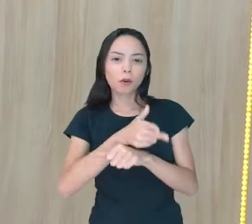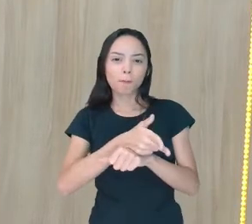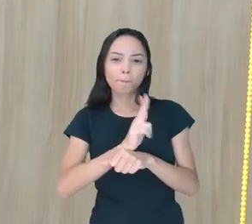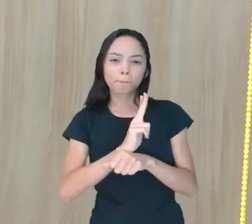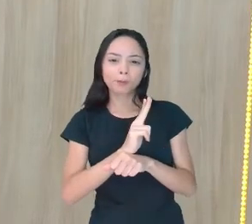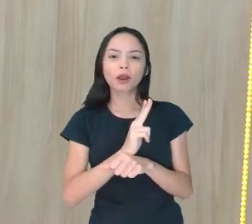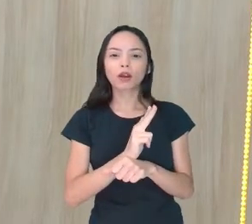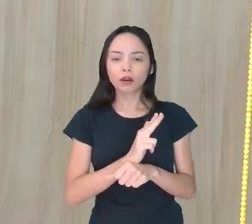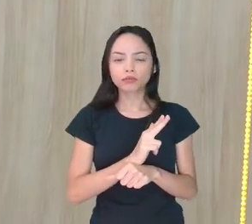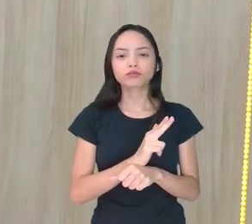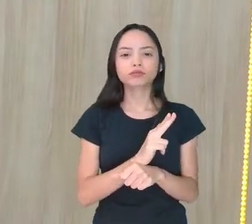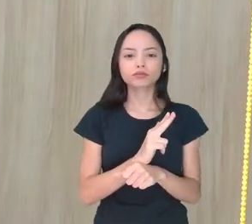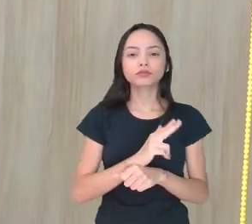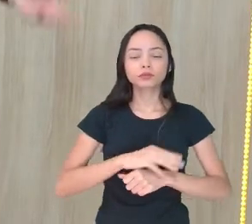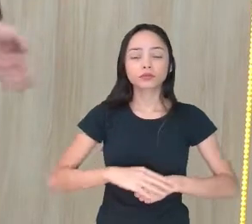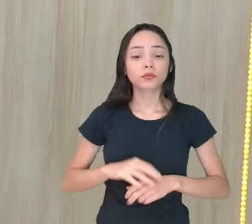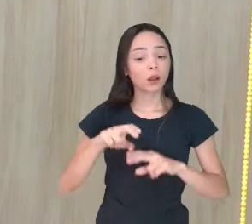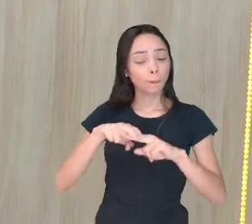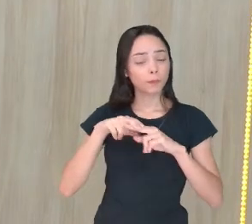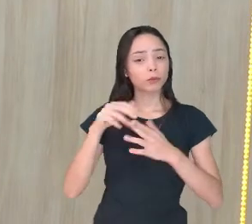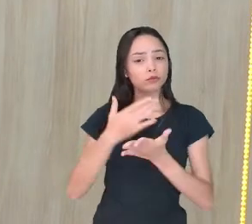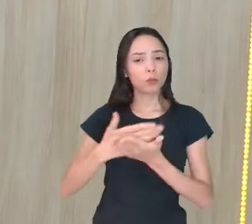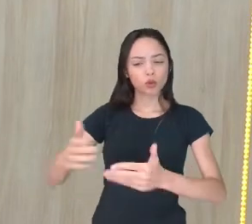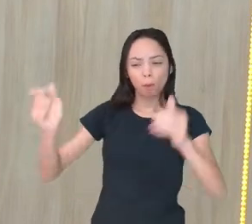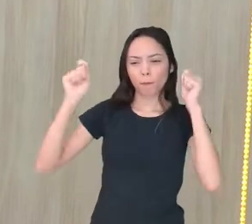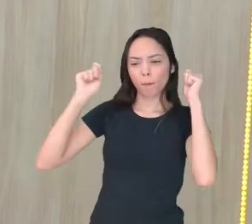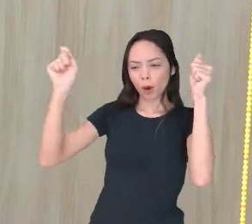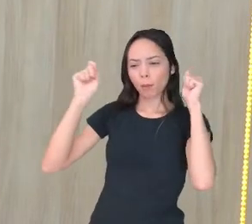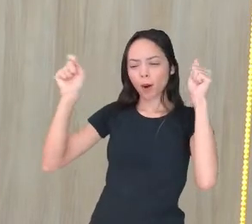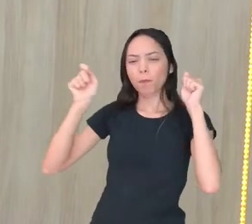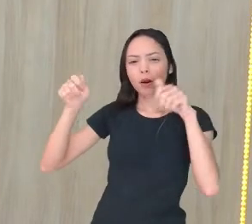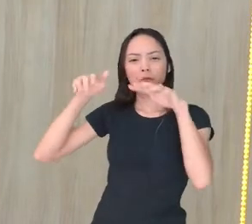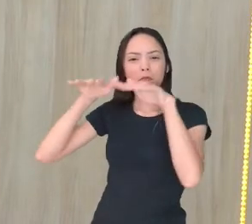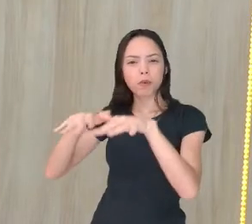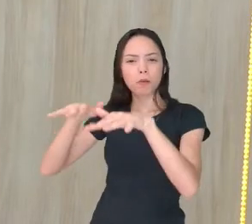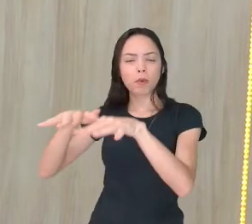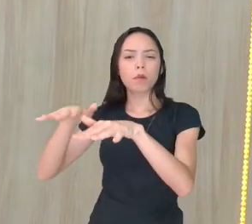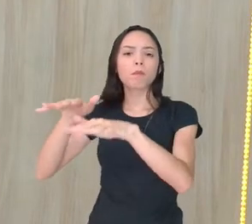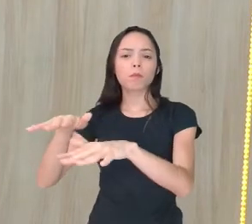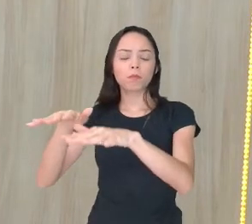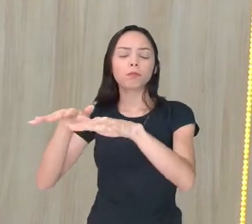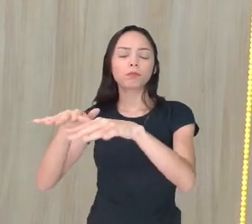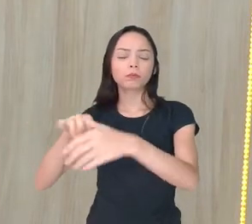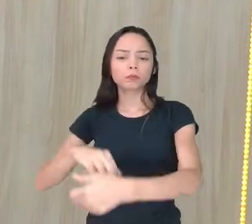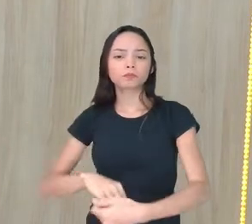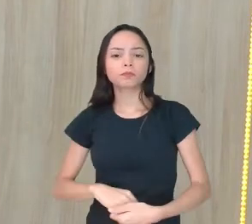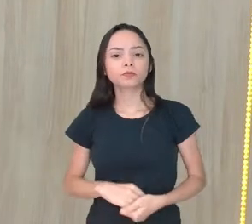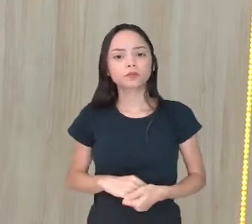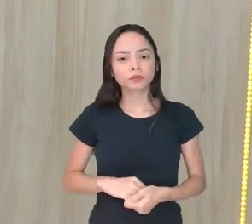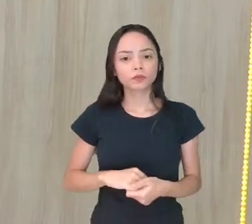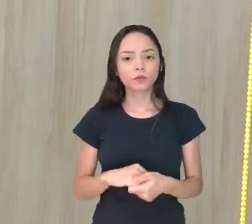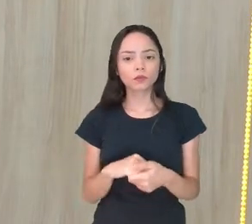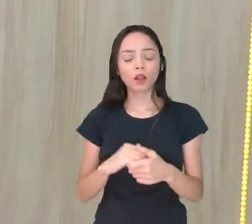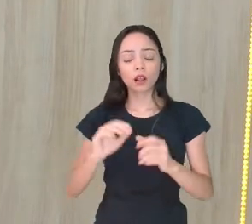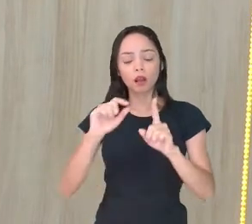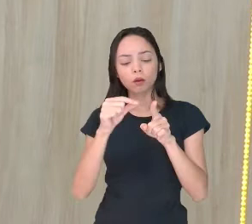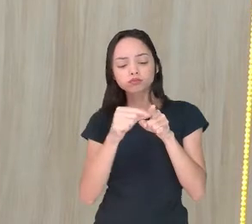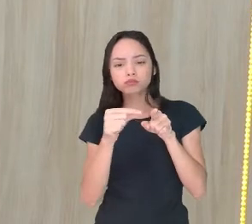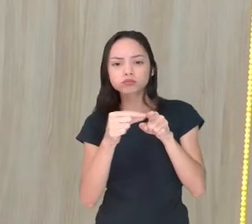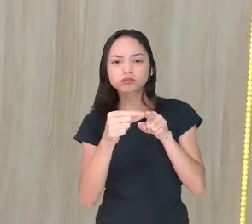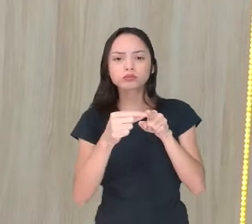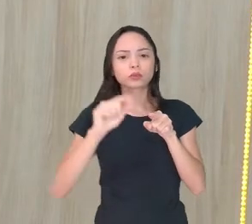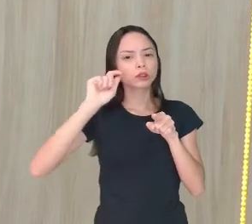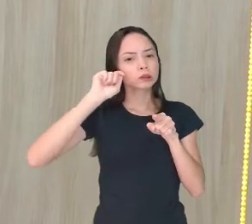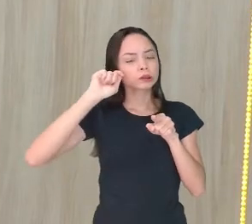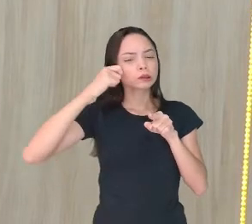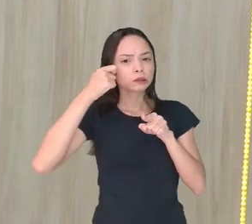Estados Unidos. Isso desencadeou uma série de movimentos de protesto, né, onde as comunidades